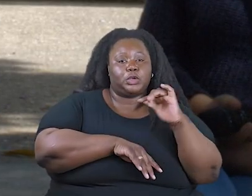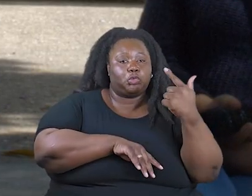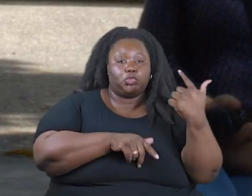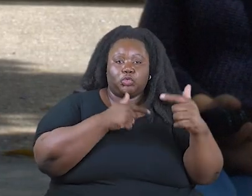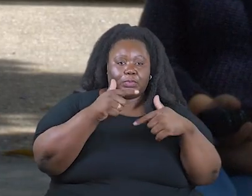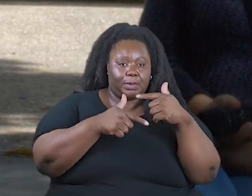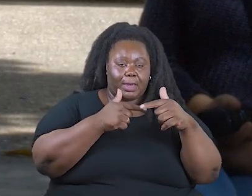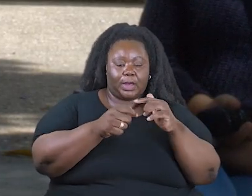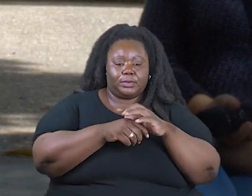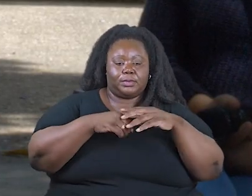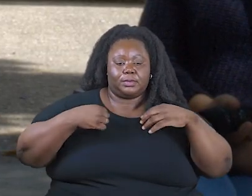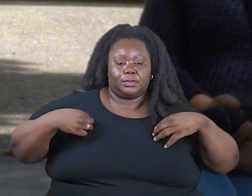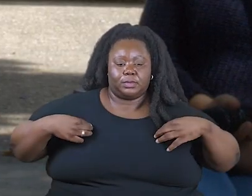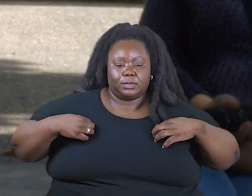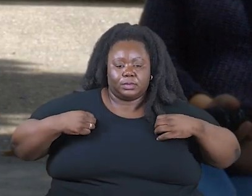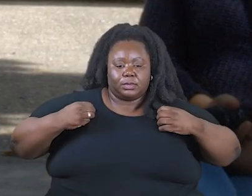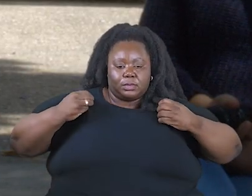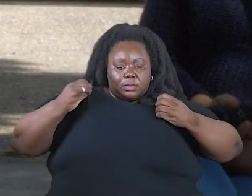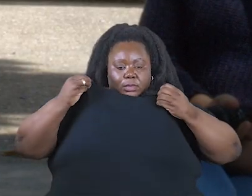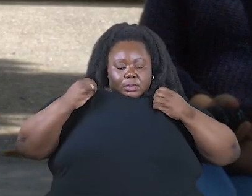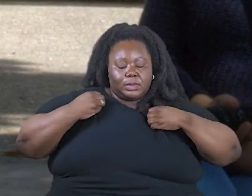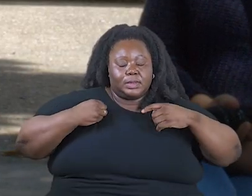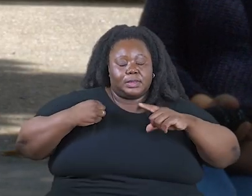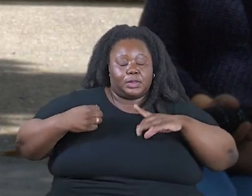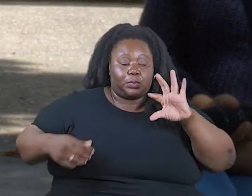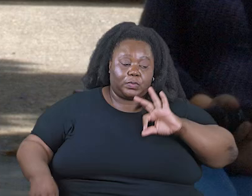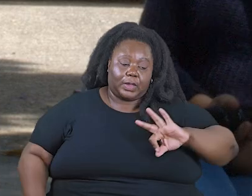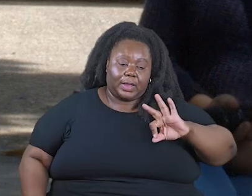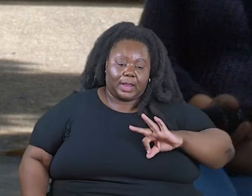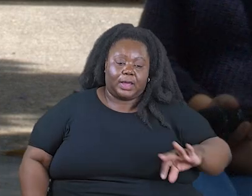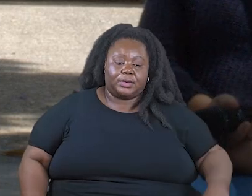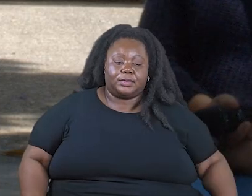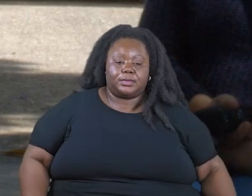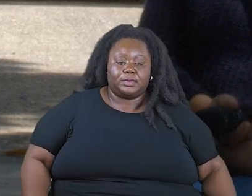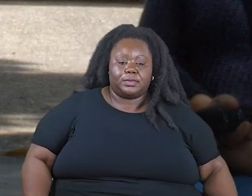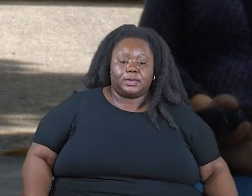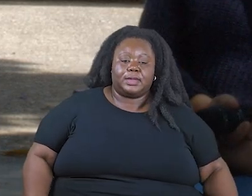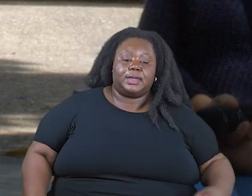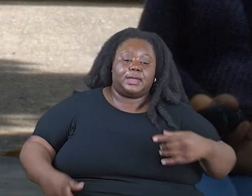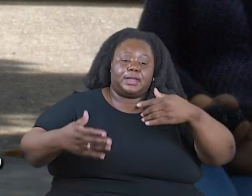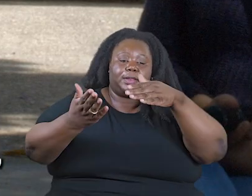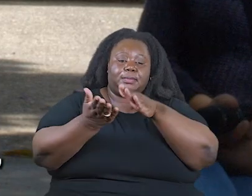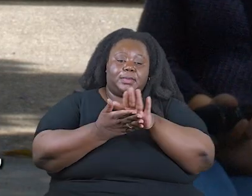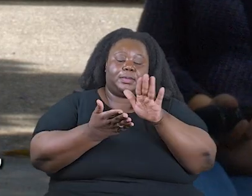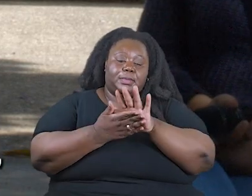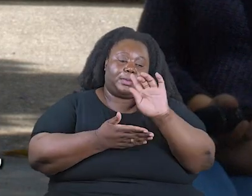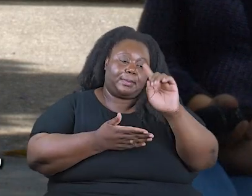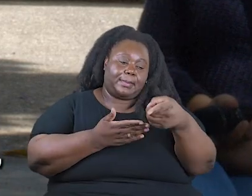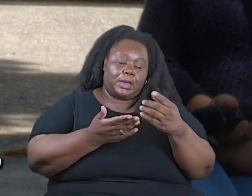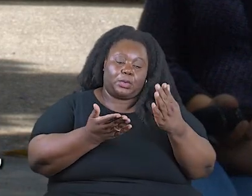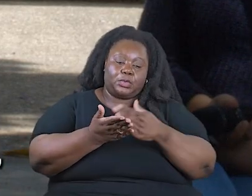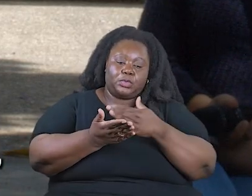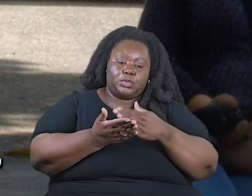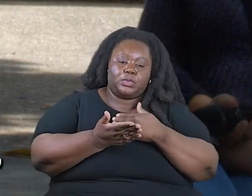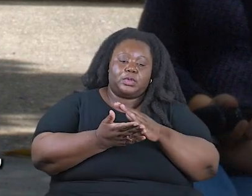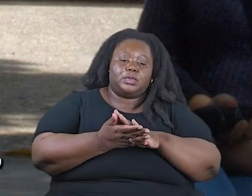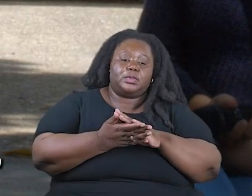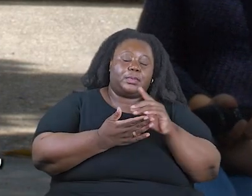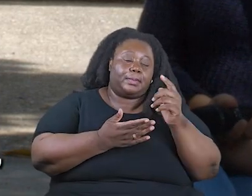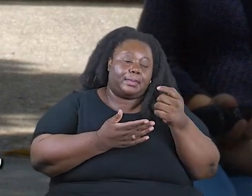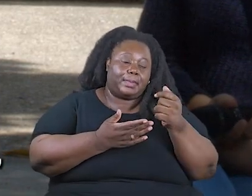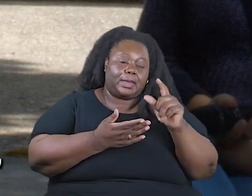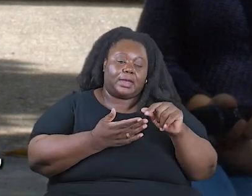estavam desempregadas, para receber um salário mínimo. Ele imprimiu 1000 cópias de um livro num